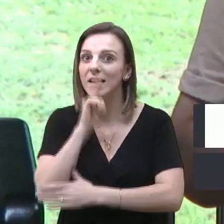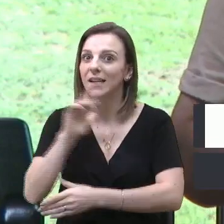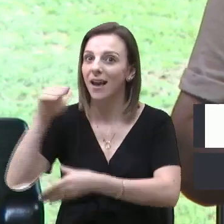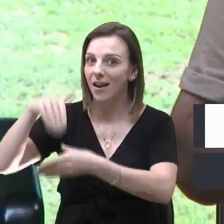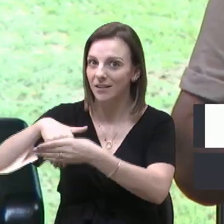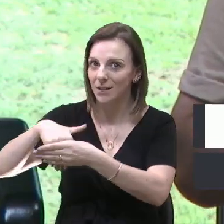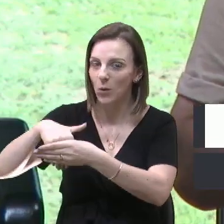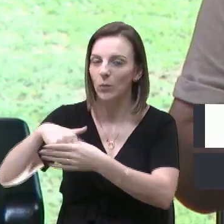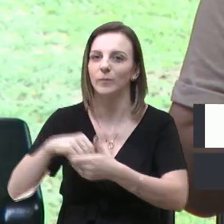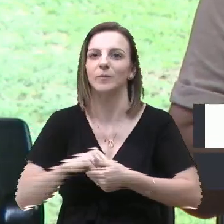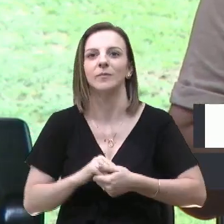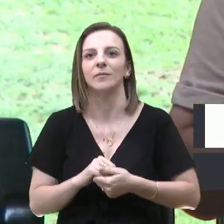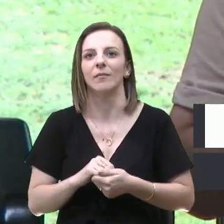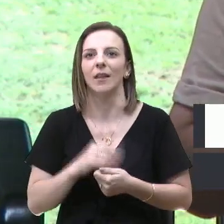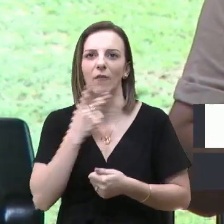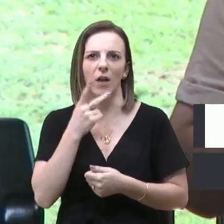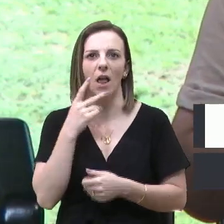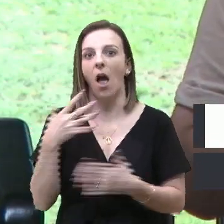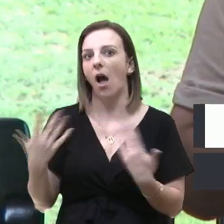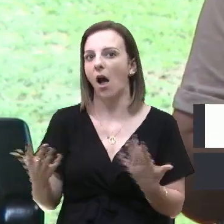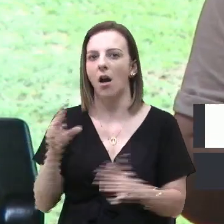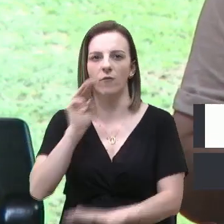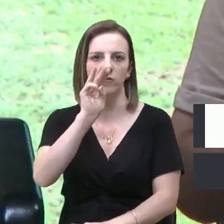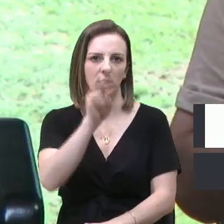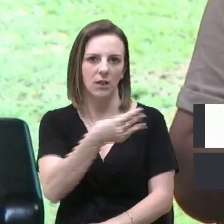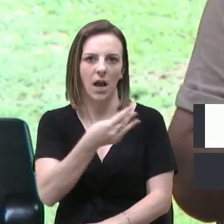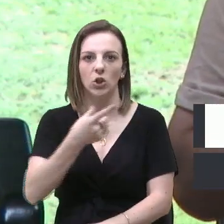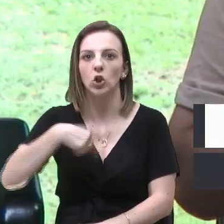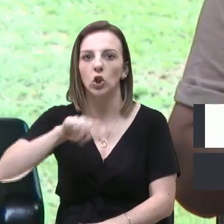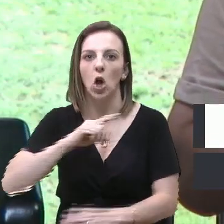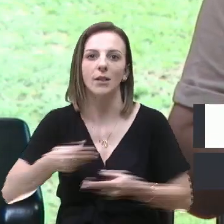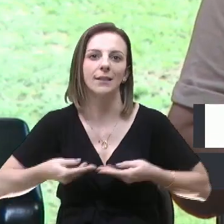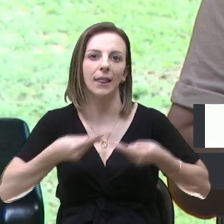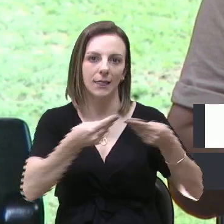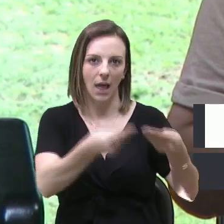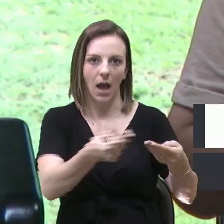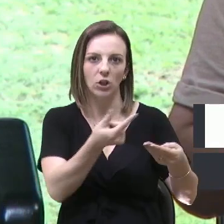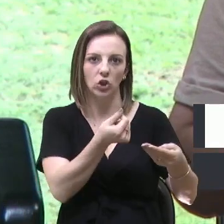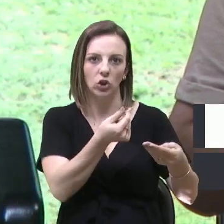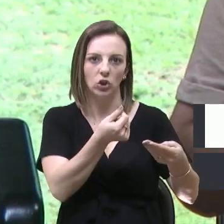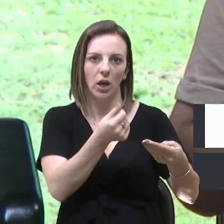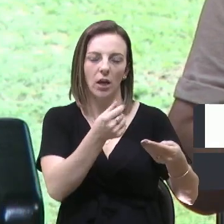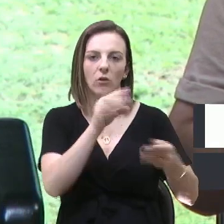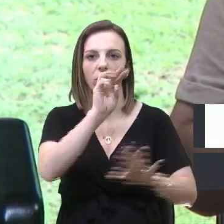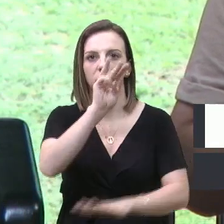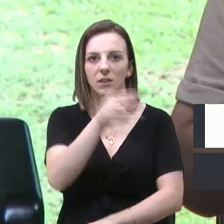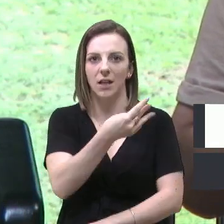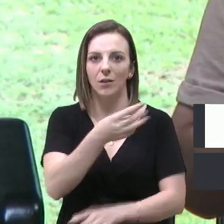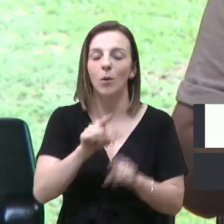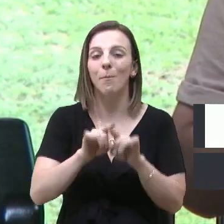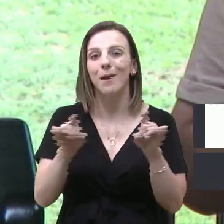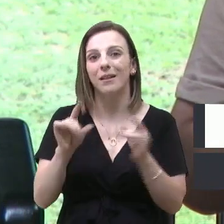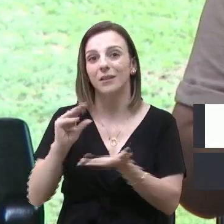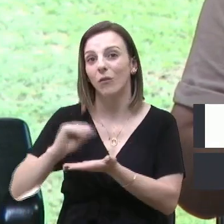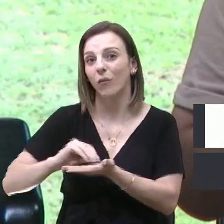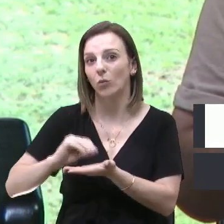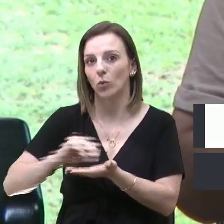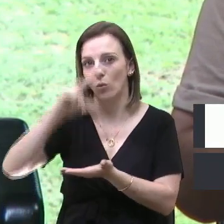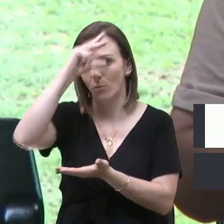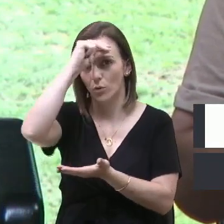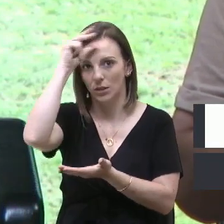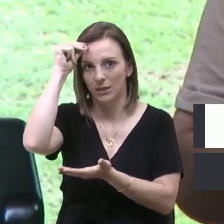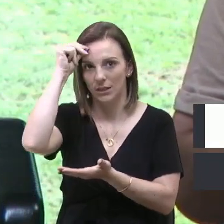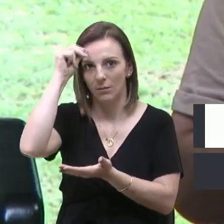Porque é o transporte coletivo, é a Visat, nós vamos dar dinheiro para a Visat. E aí eu acho que faltou do município um diálogo